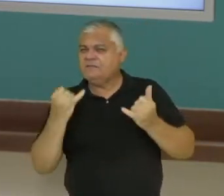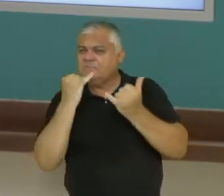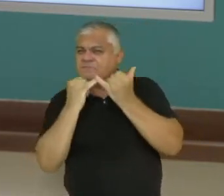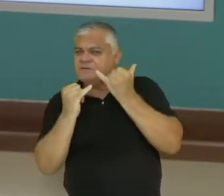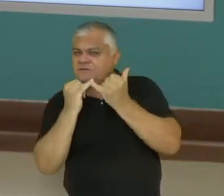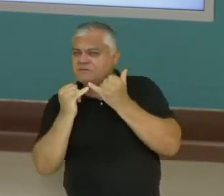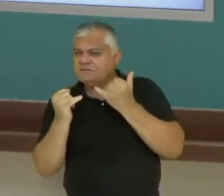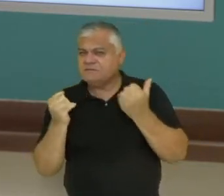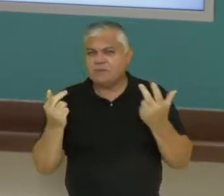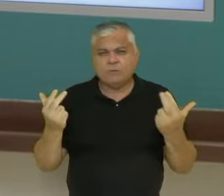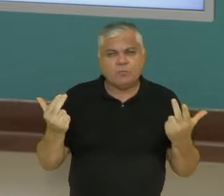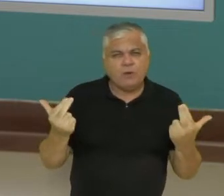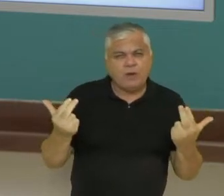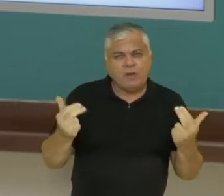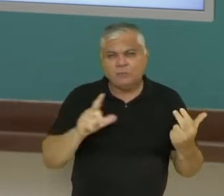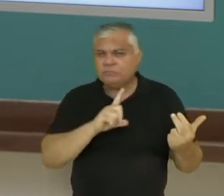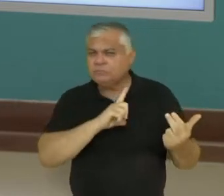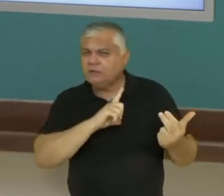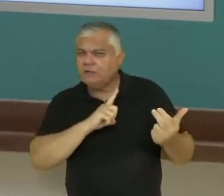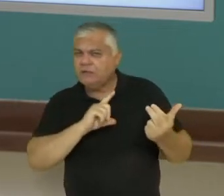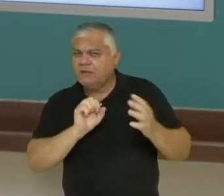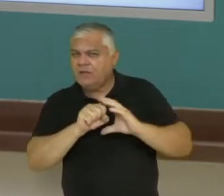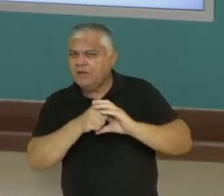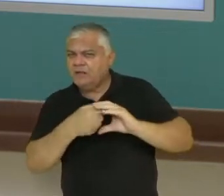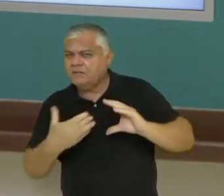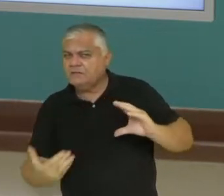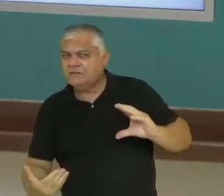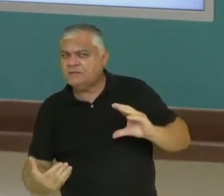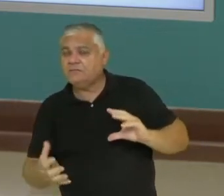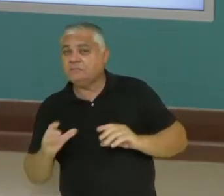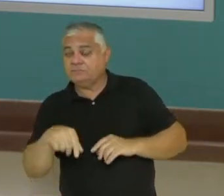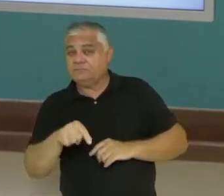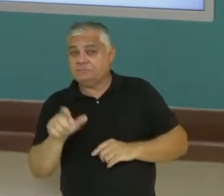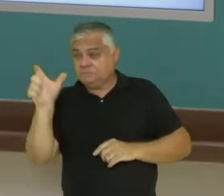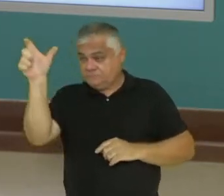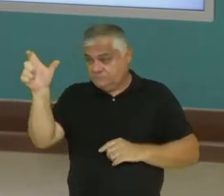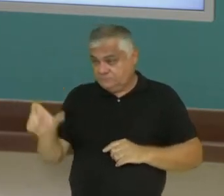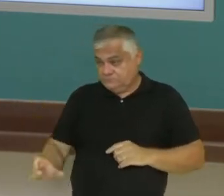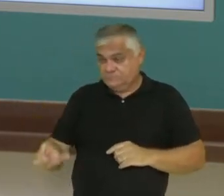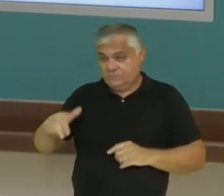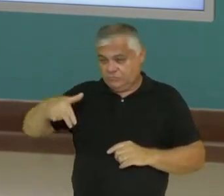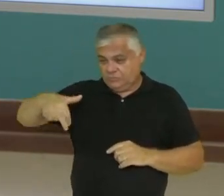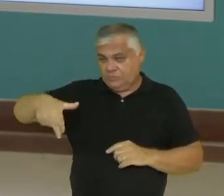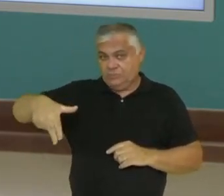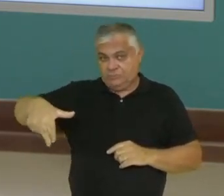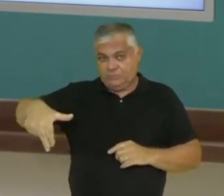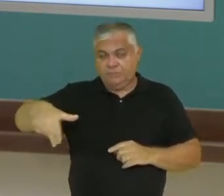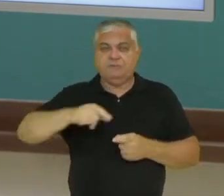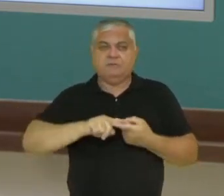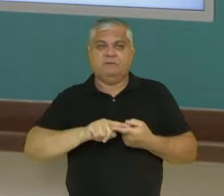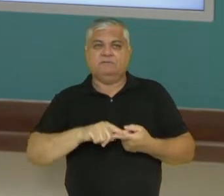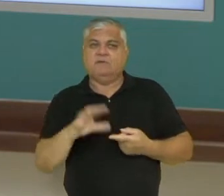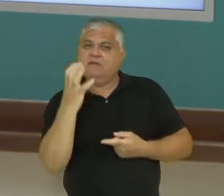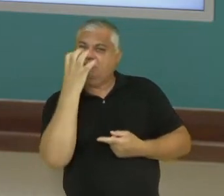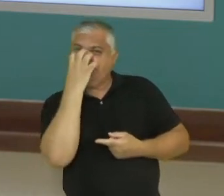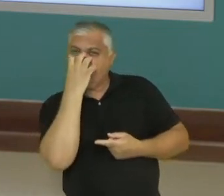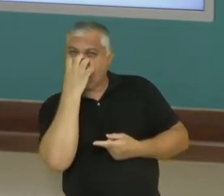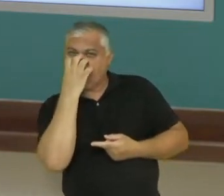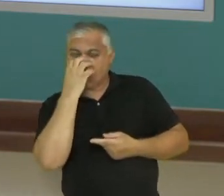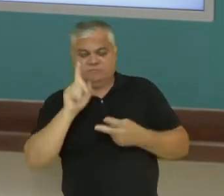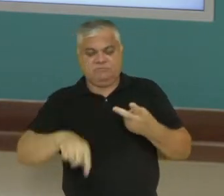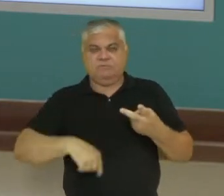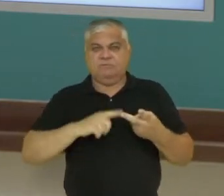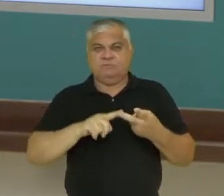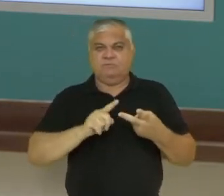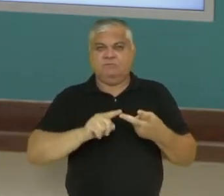você acha aí que existem entre estes seres vivos que você consegue observar